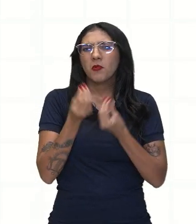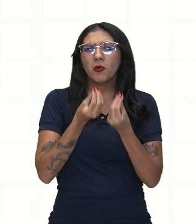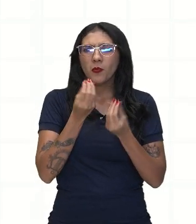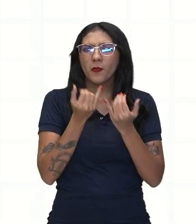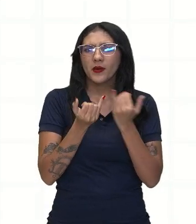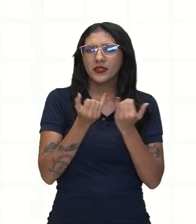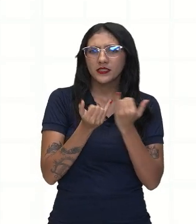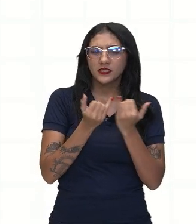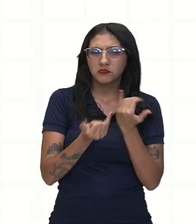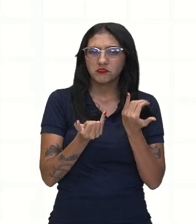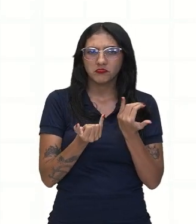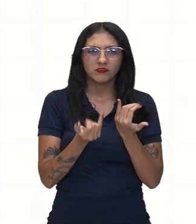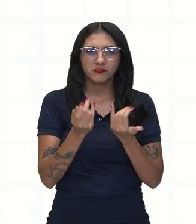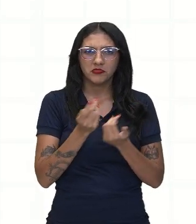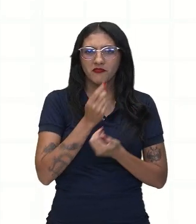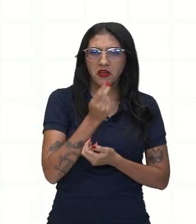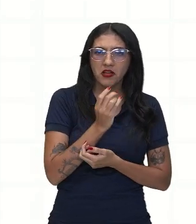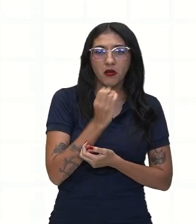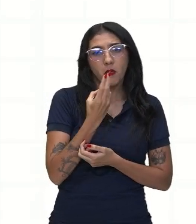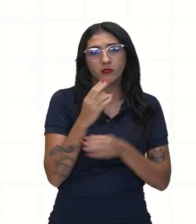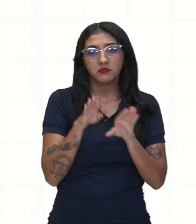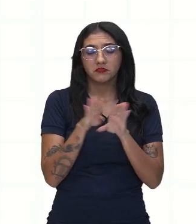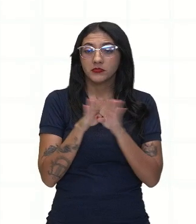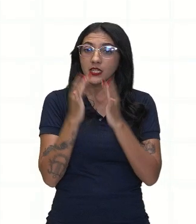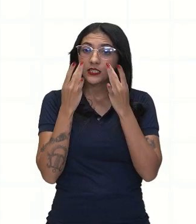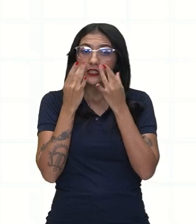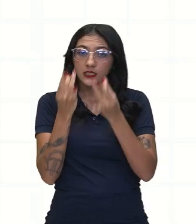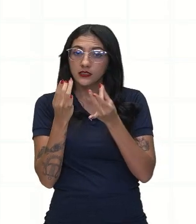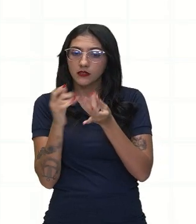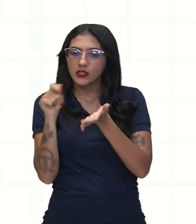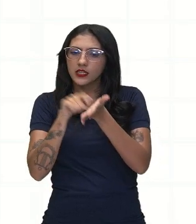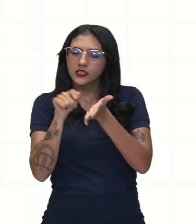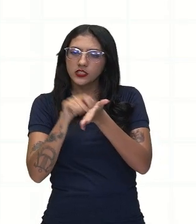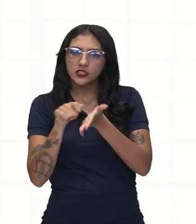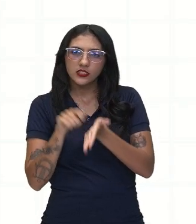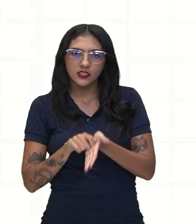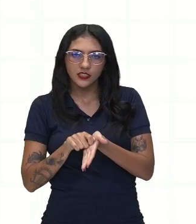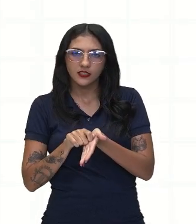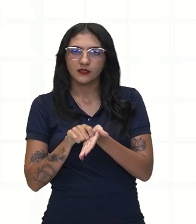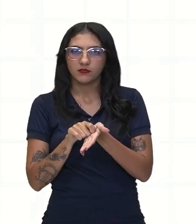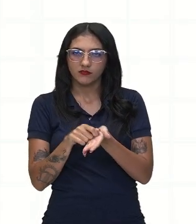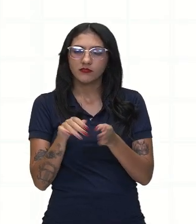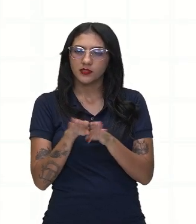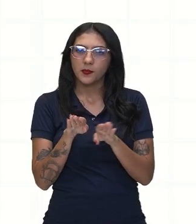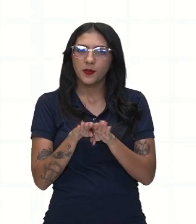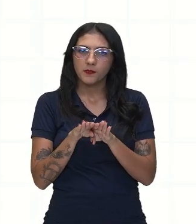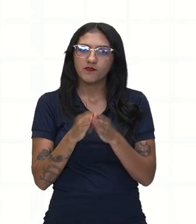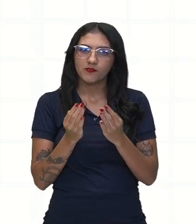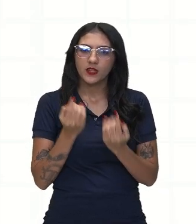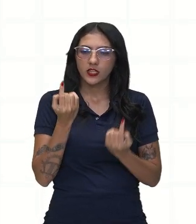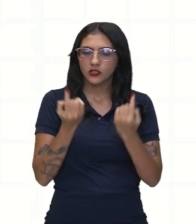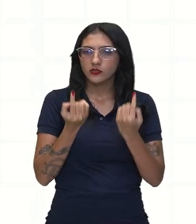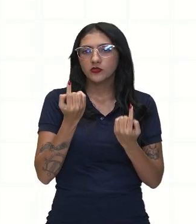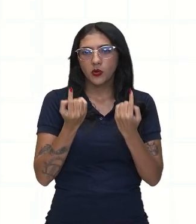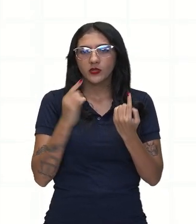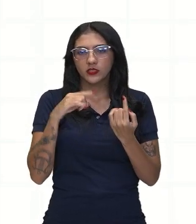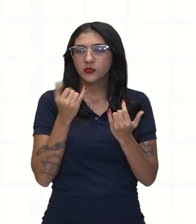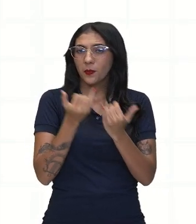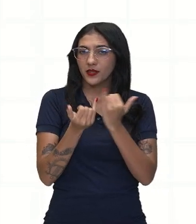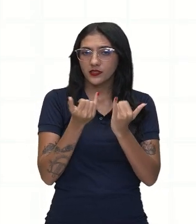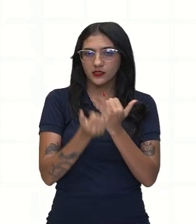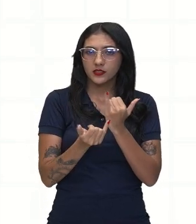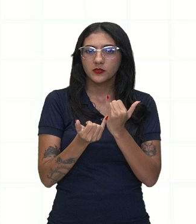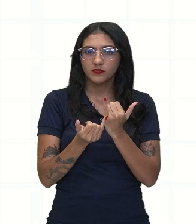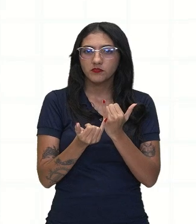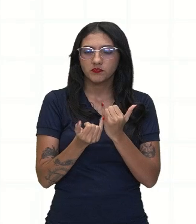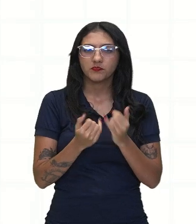Na pronúncia e podem ser parecidas na escrita, tá bom? Tanto na pronúncia quanto na escrita.